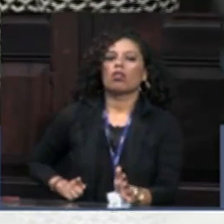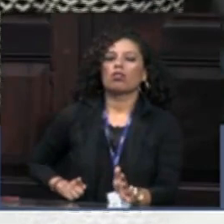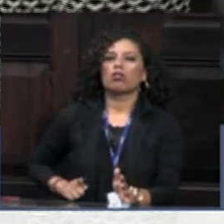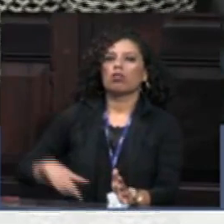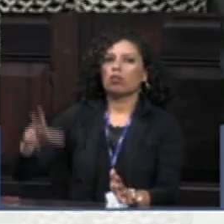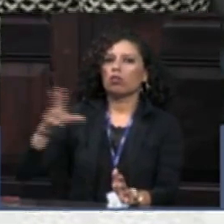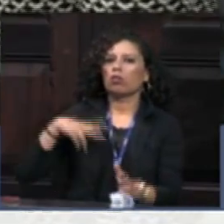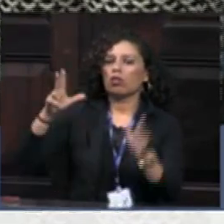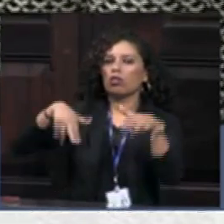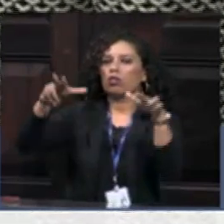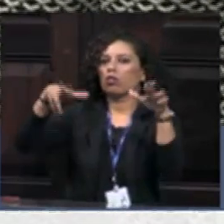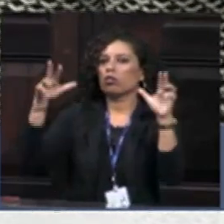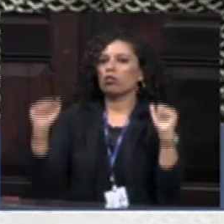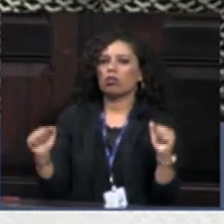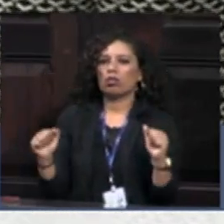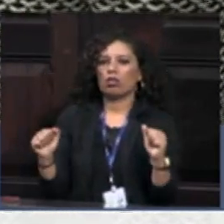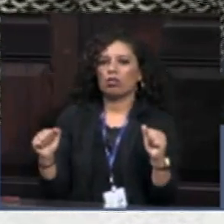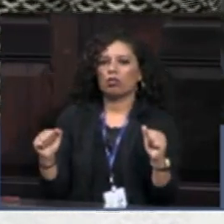E